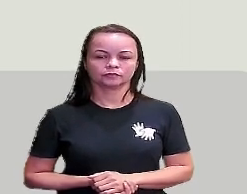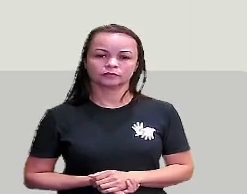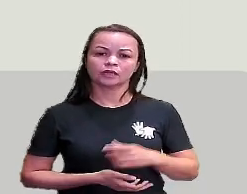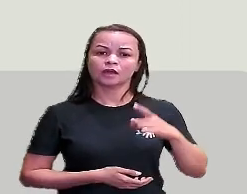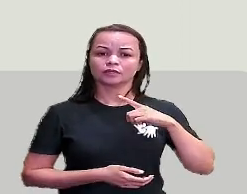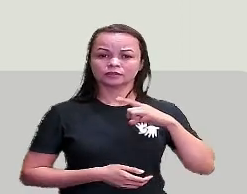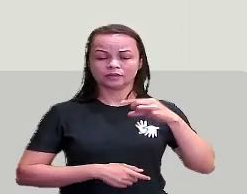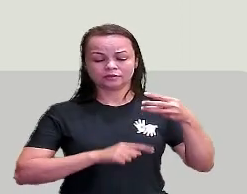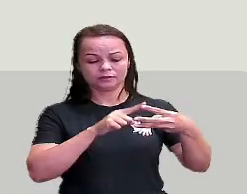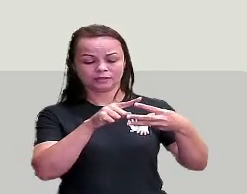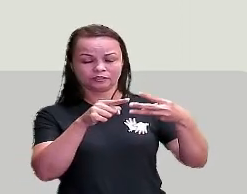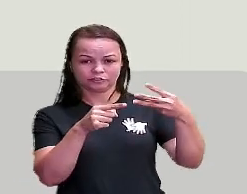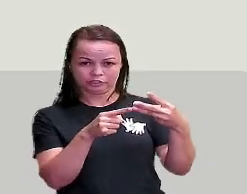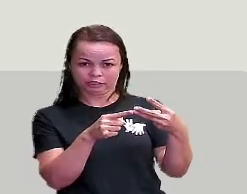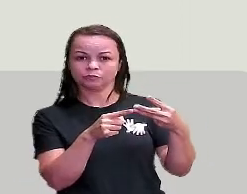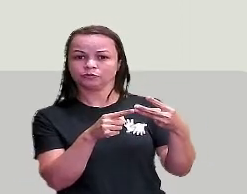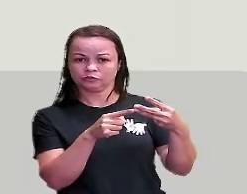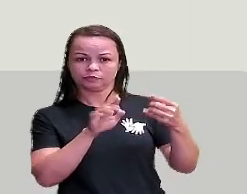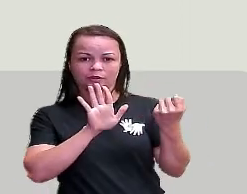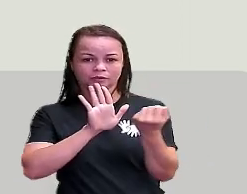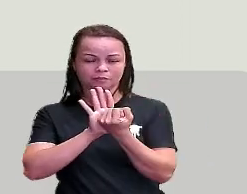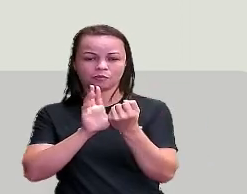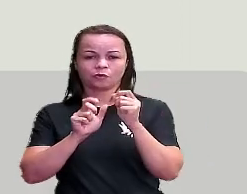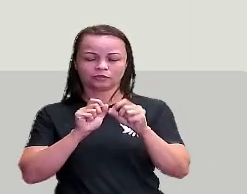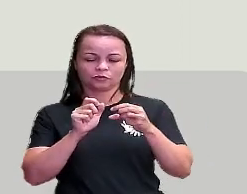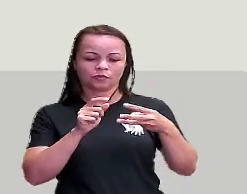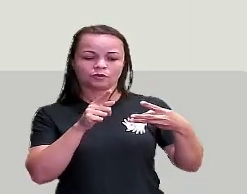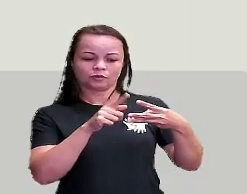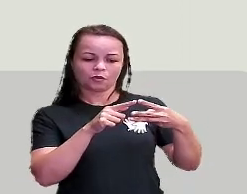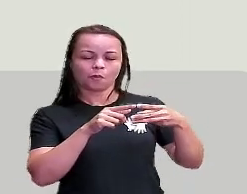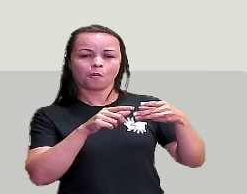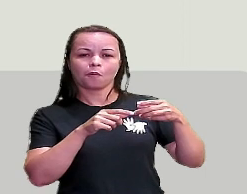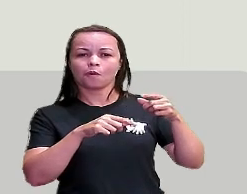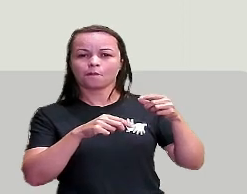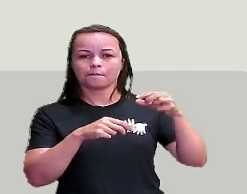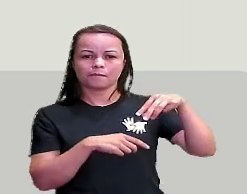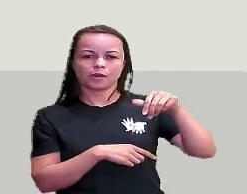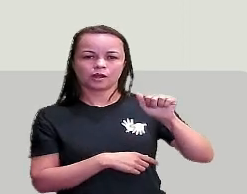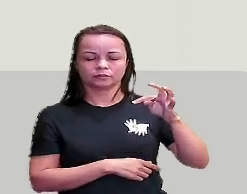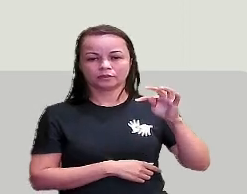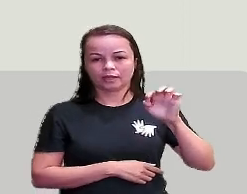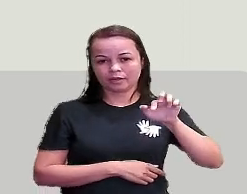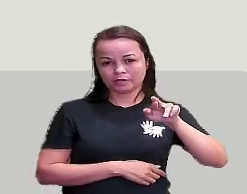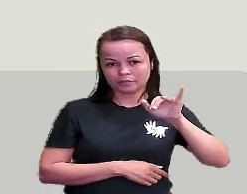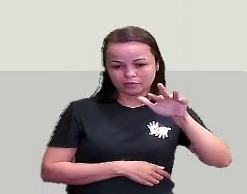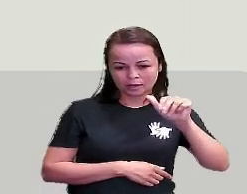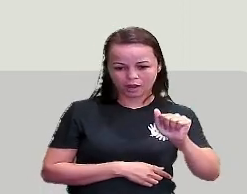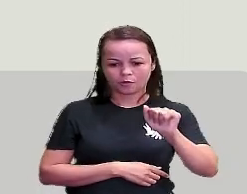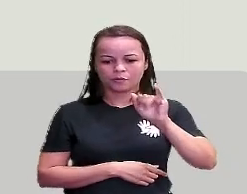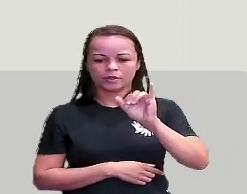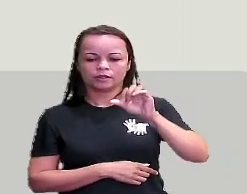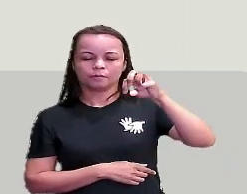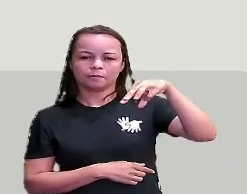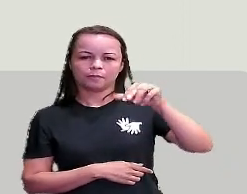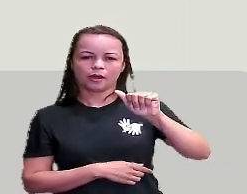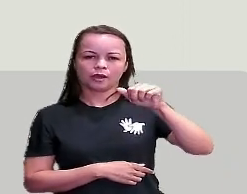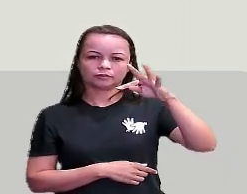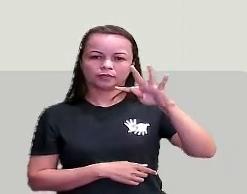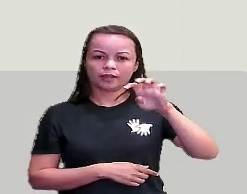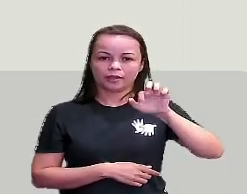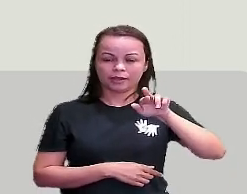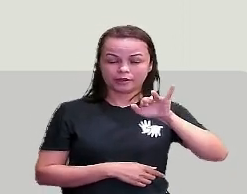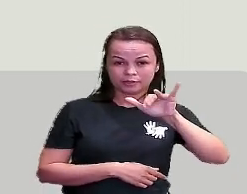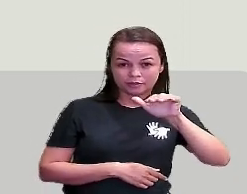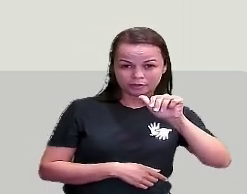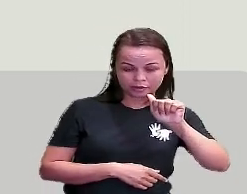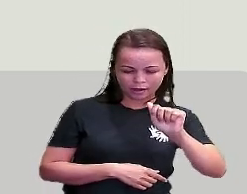Existem três tipos de patrimônio: o material, imaterial e humanidade, e o patrimônio da humanidade. Então,